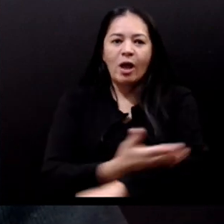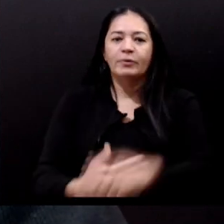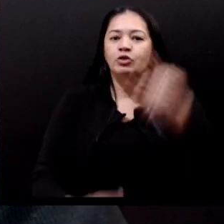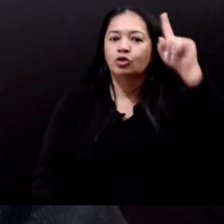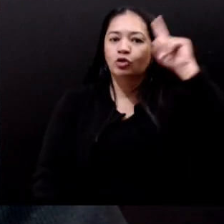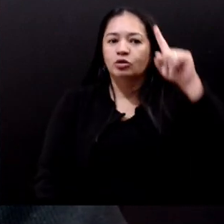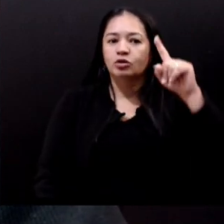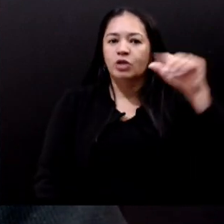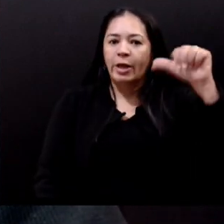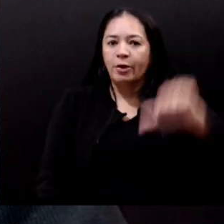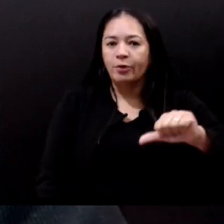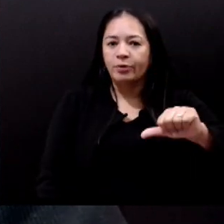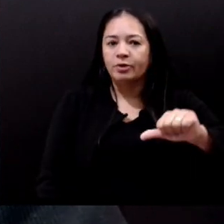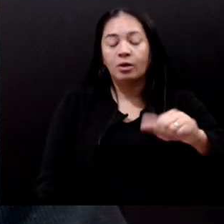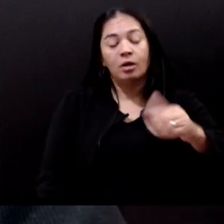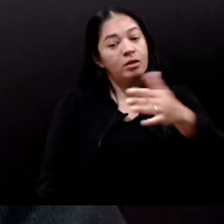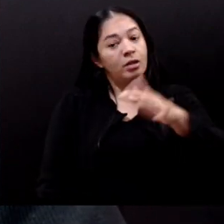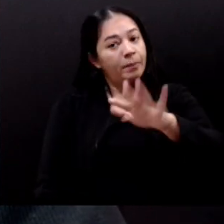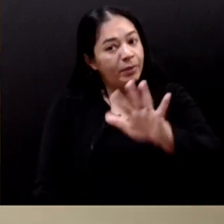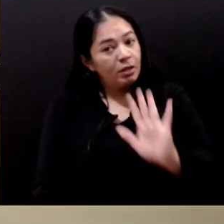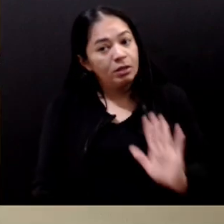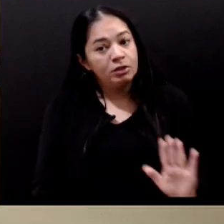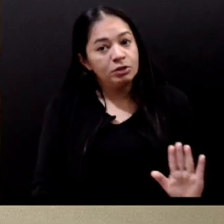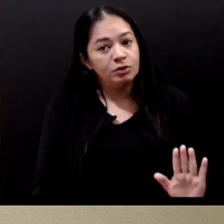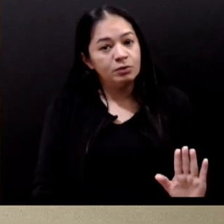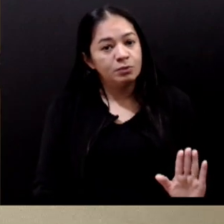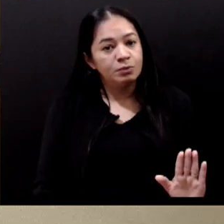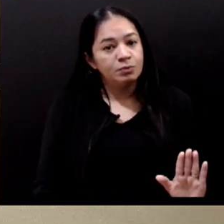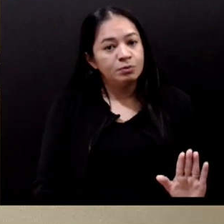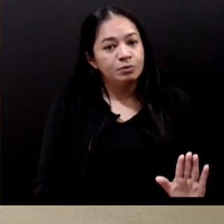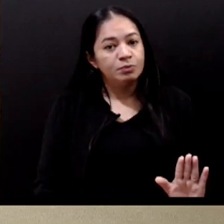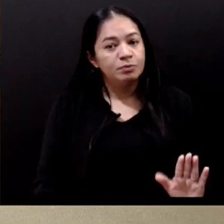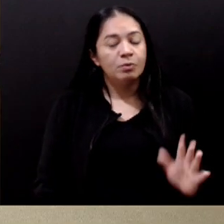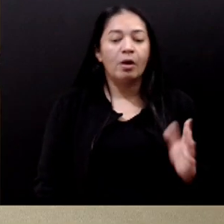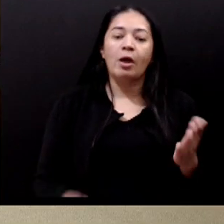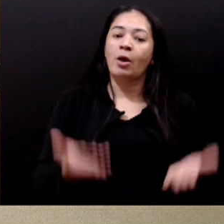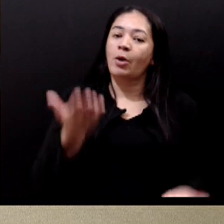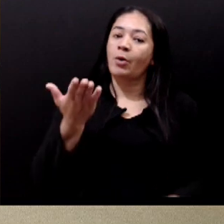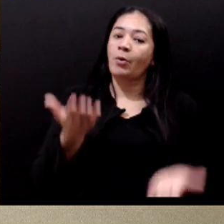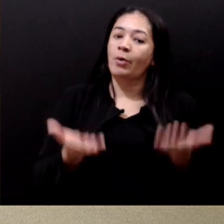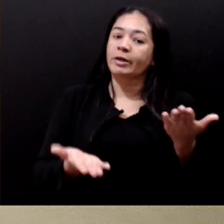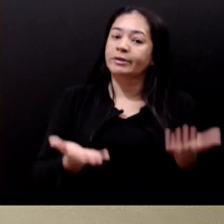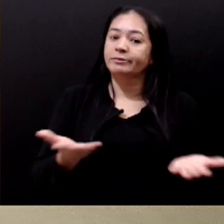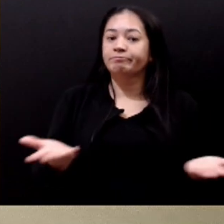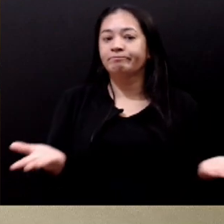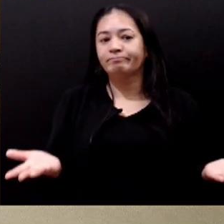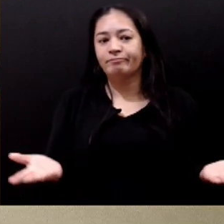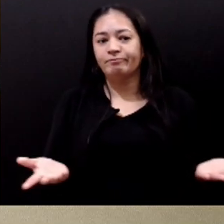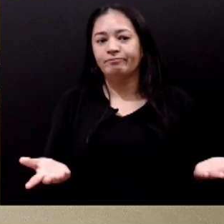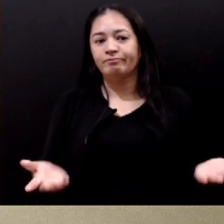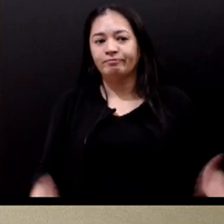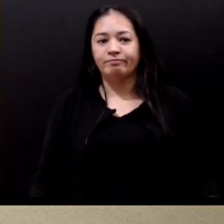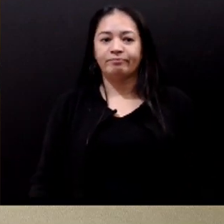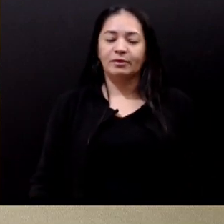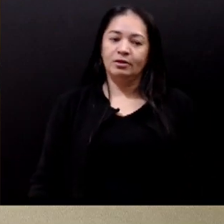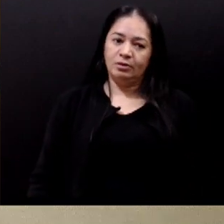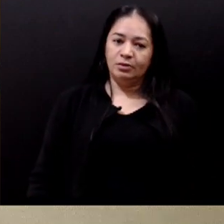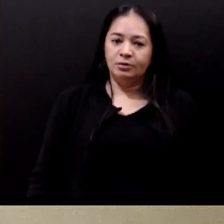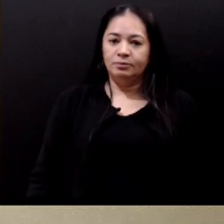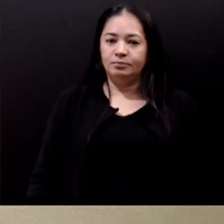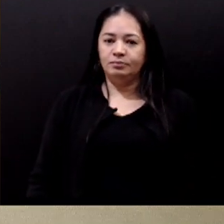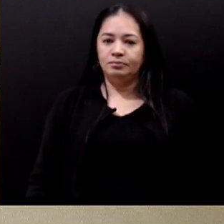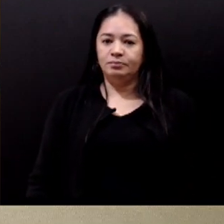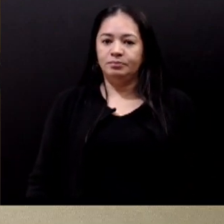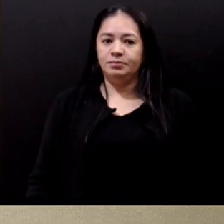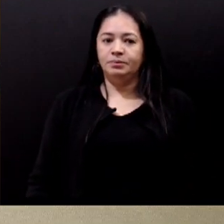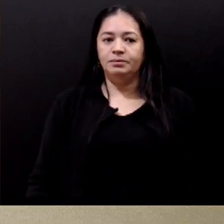Depende, Exato, é o depende. tal do equilíbrio que a O gente tem que ter na equilíbrio, vida. Você sabe que trabalhar as aqui, culpas. aqui no nosso estúdio